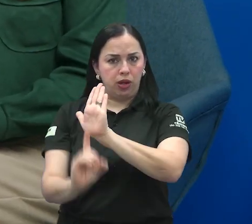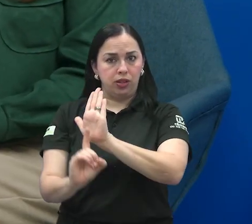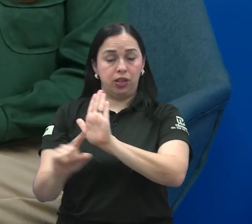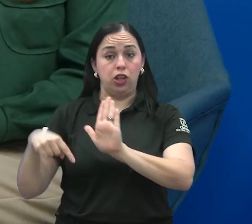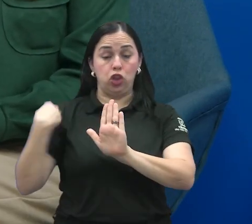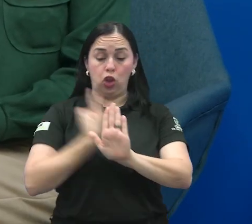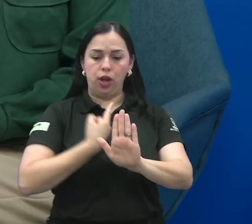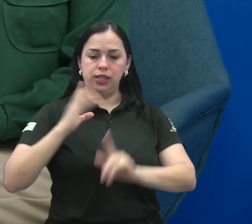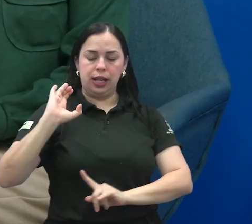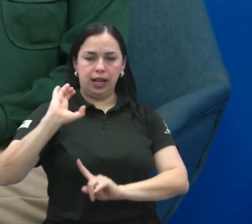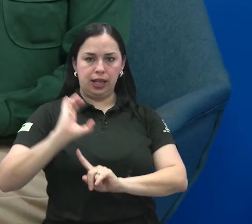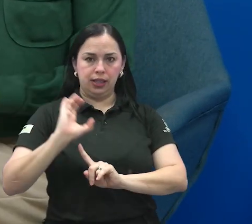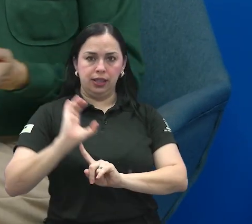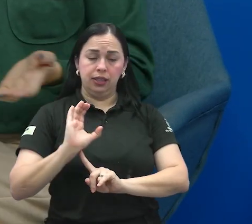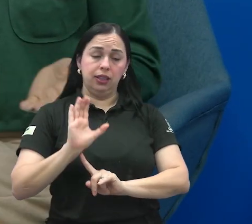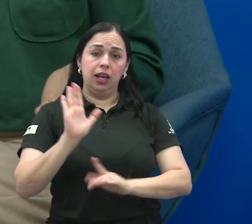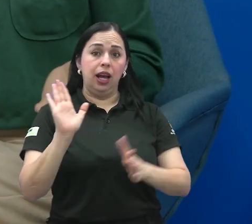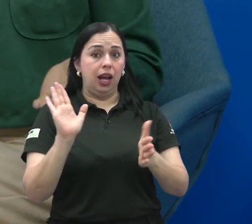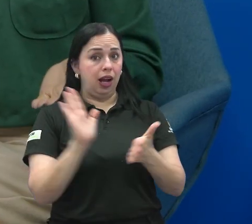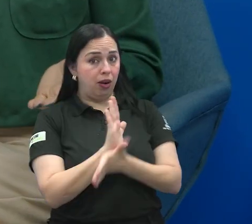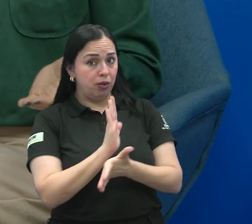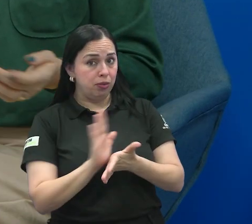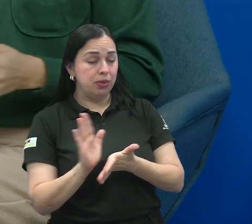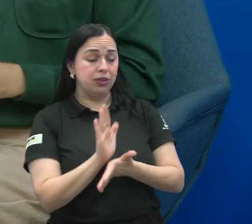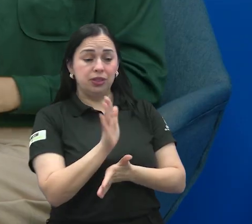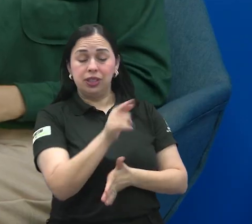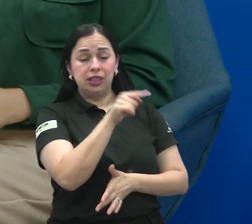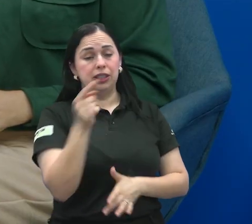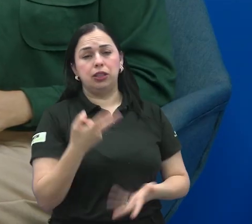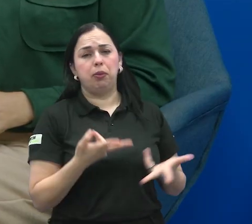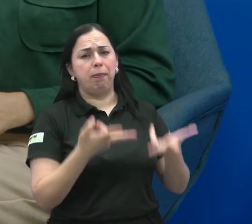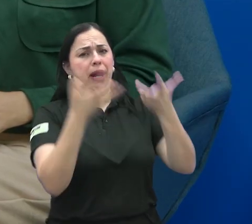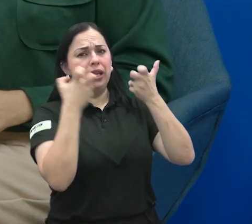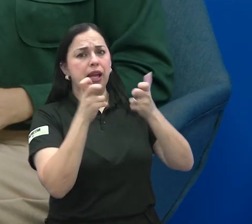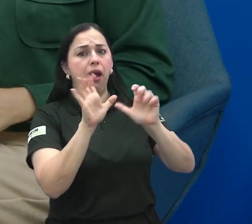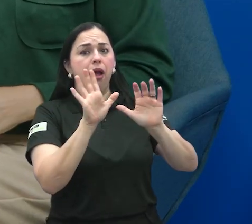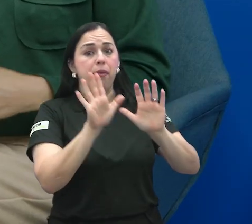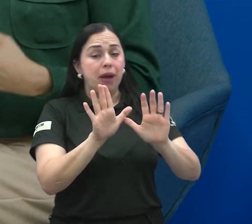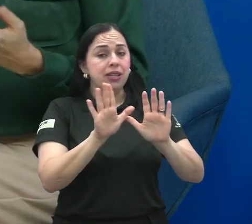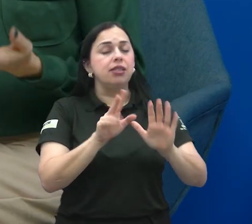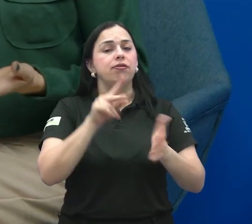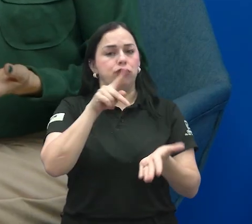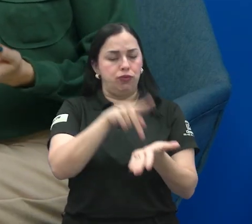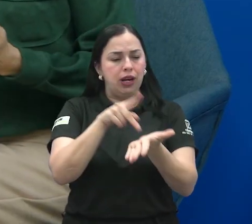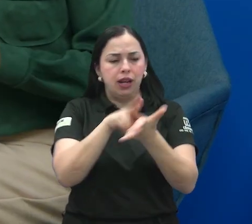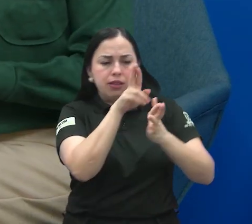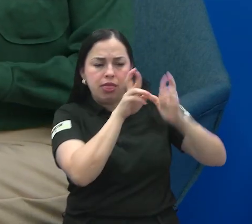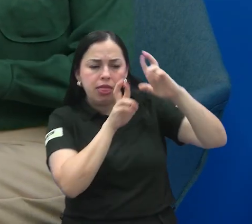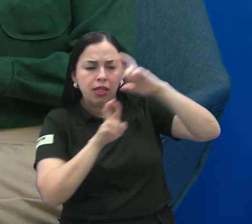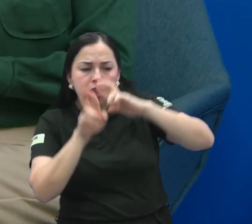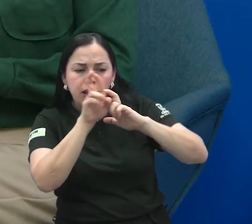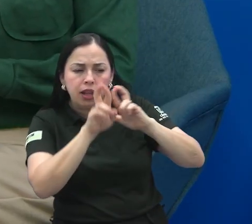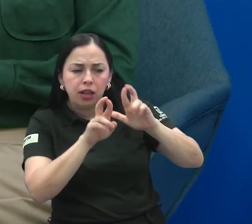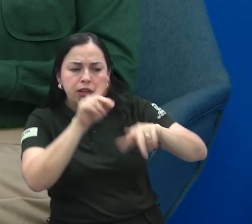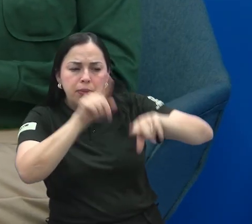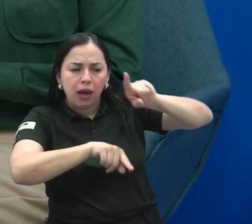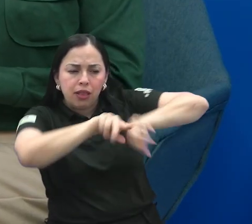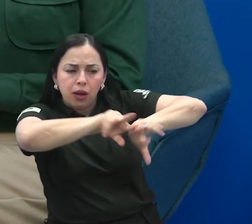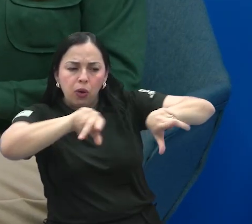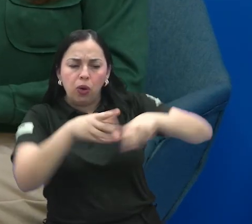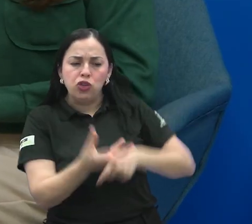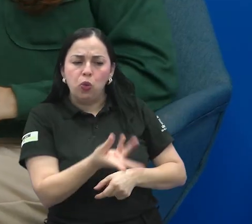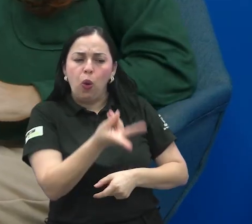como consumidores. Um trabalho que muitas vezes fica nos bastidores, mas é o que garante a eficácia e a qualidade